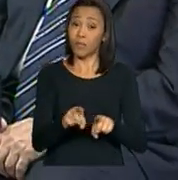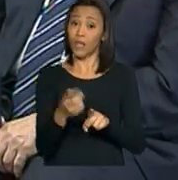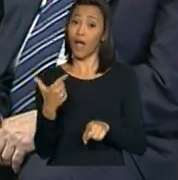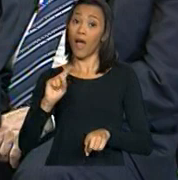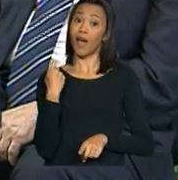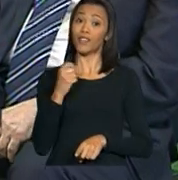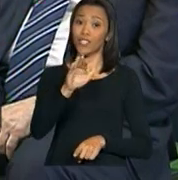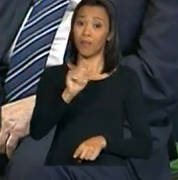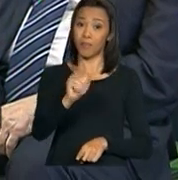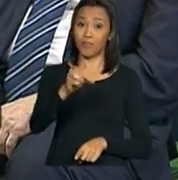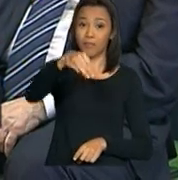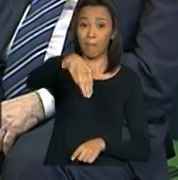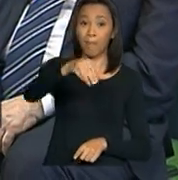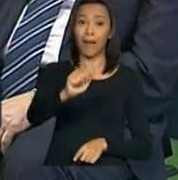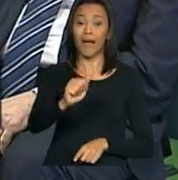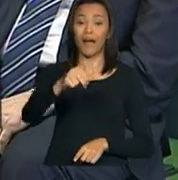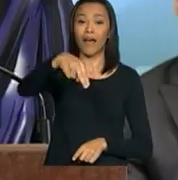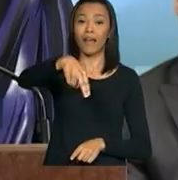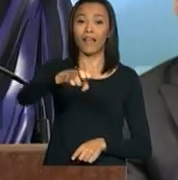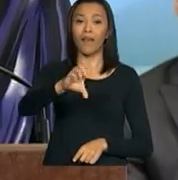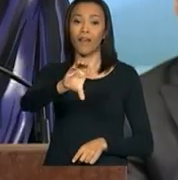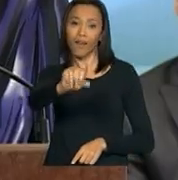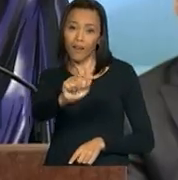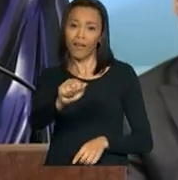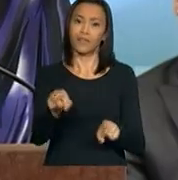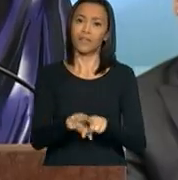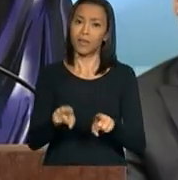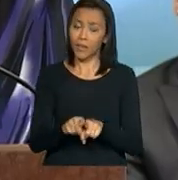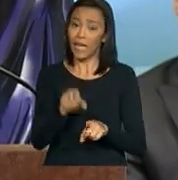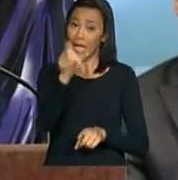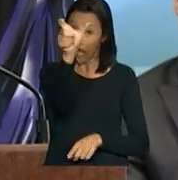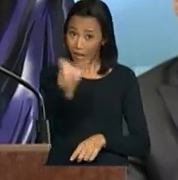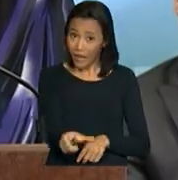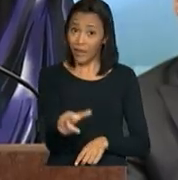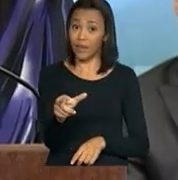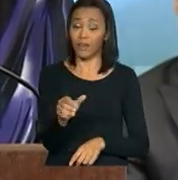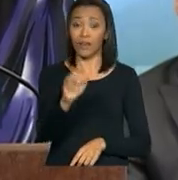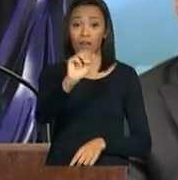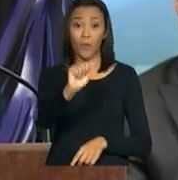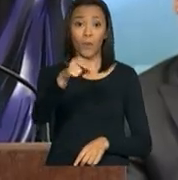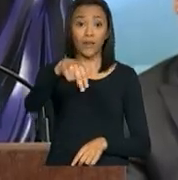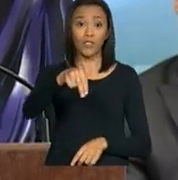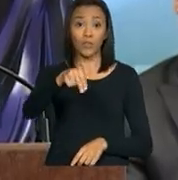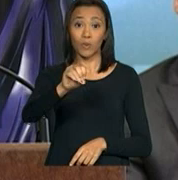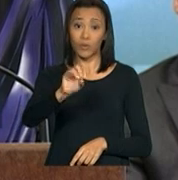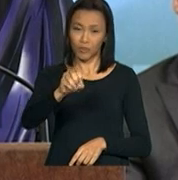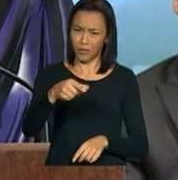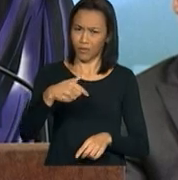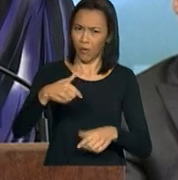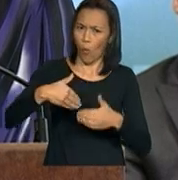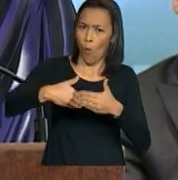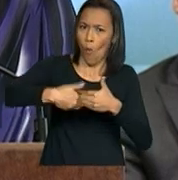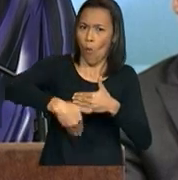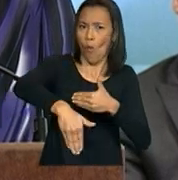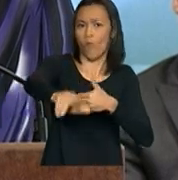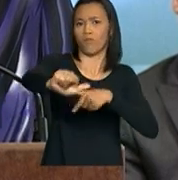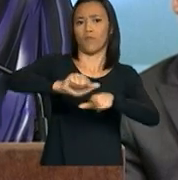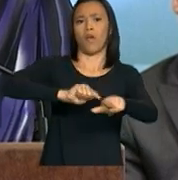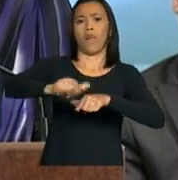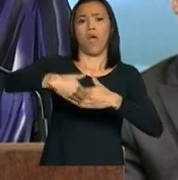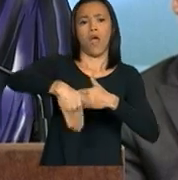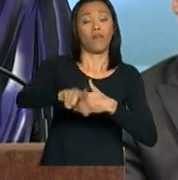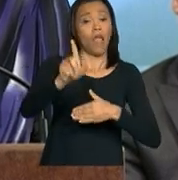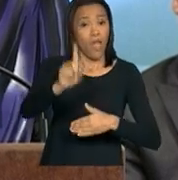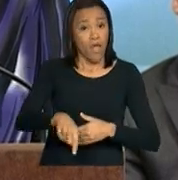de Maneca o Toninho Andrade tem um grande trabalho pela frente e como ele é um homem